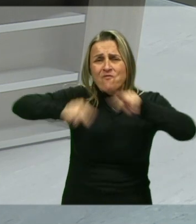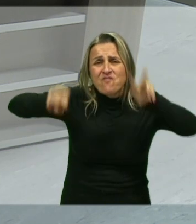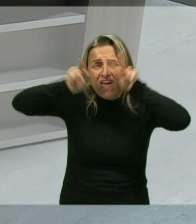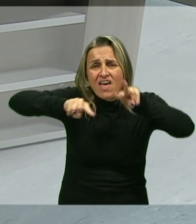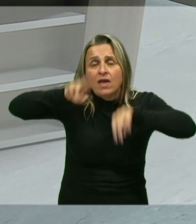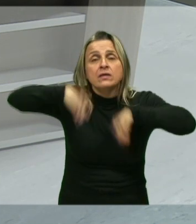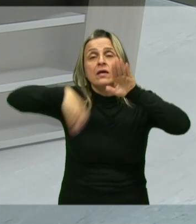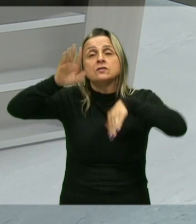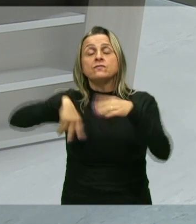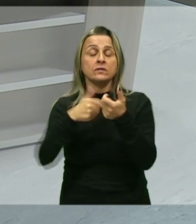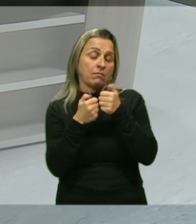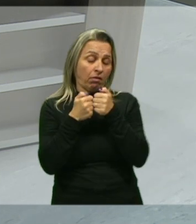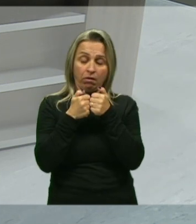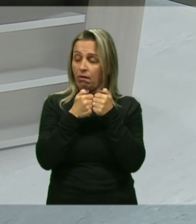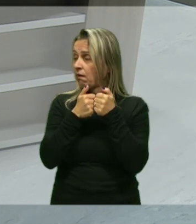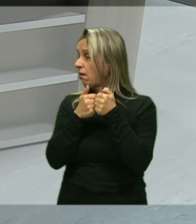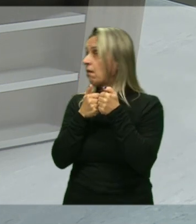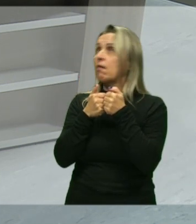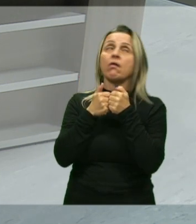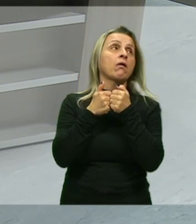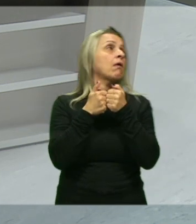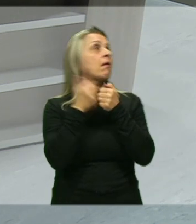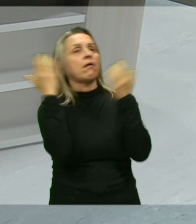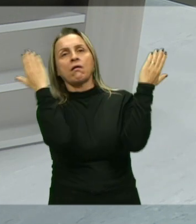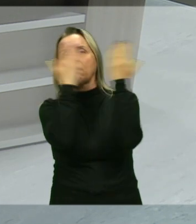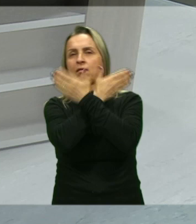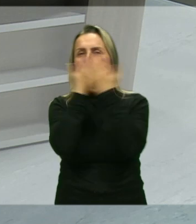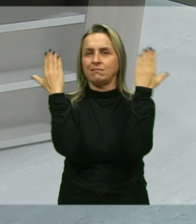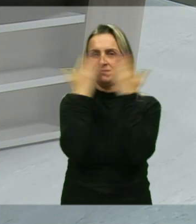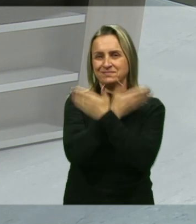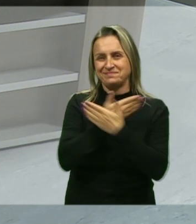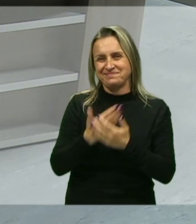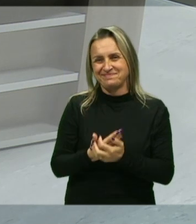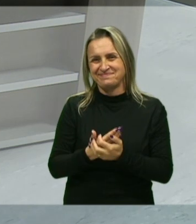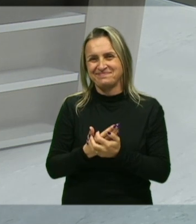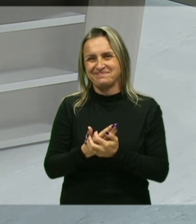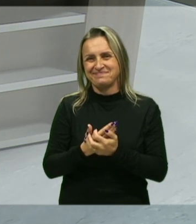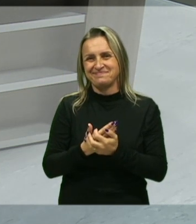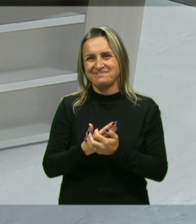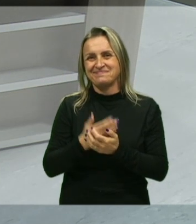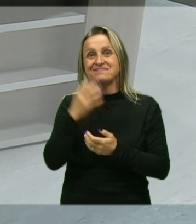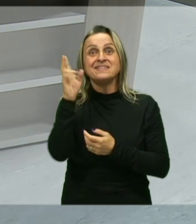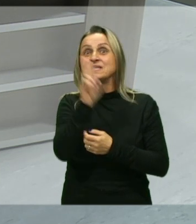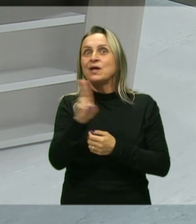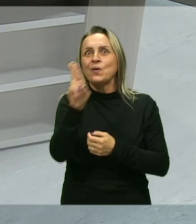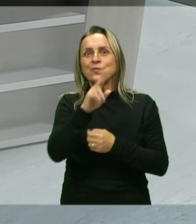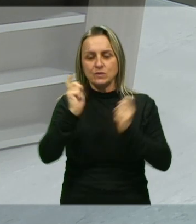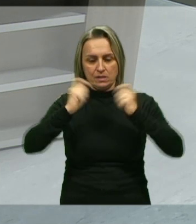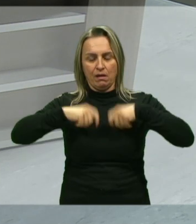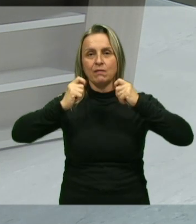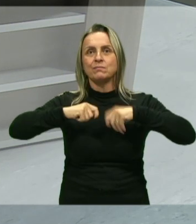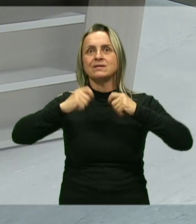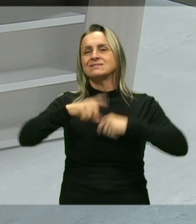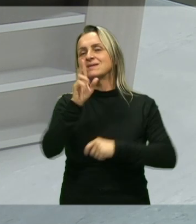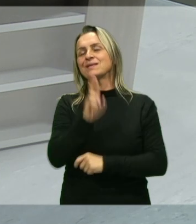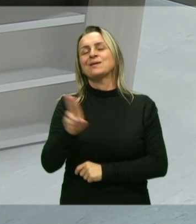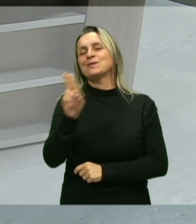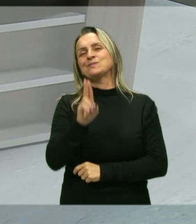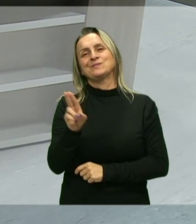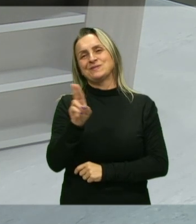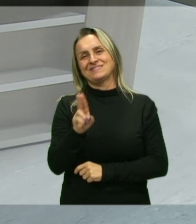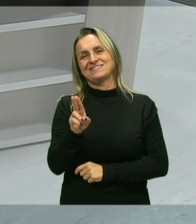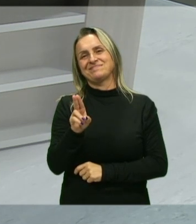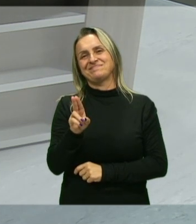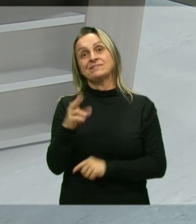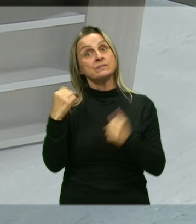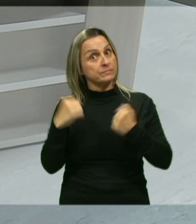visual, aprendeu a desenvolver outras capacidades. Só que a gente, o enxergante, também tem que começar a